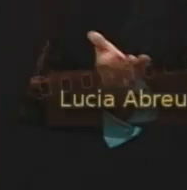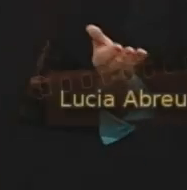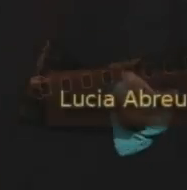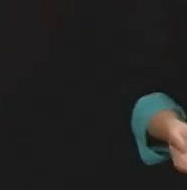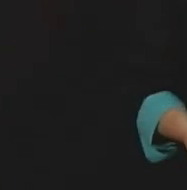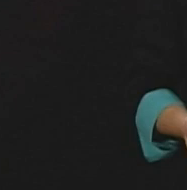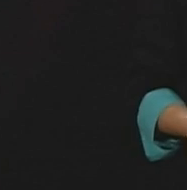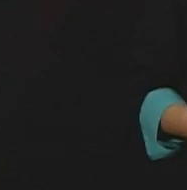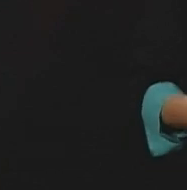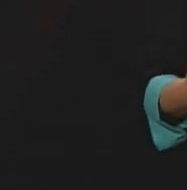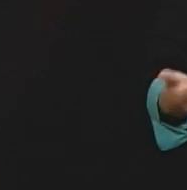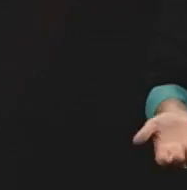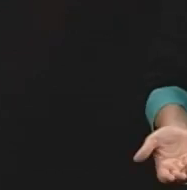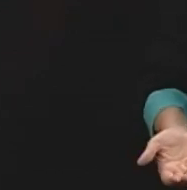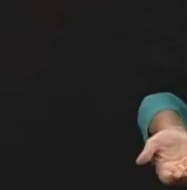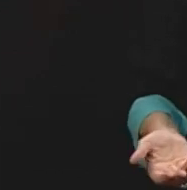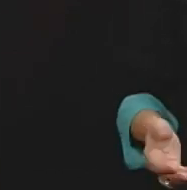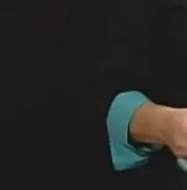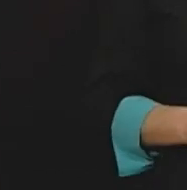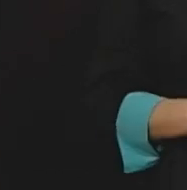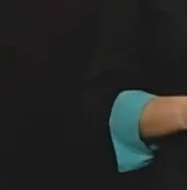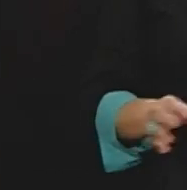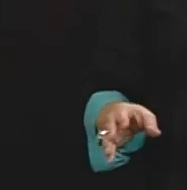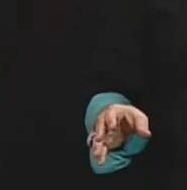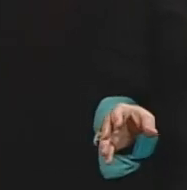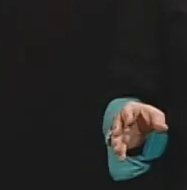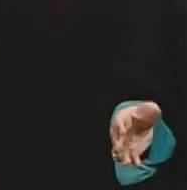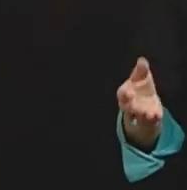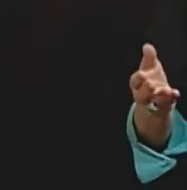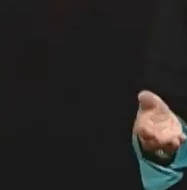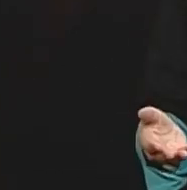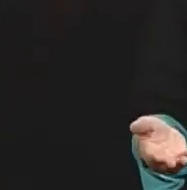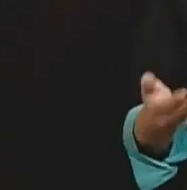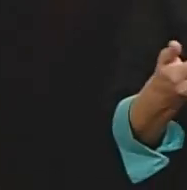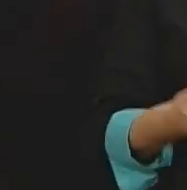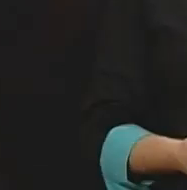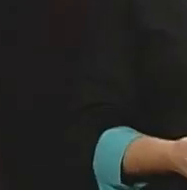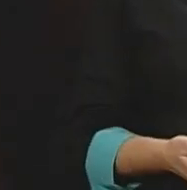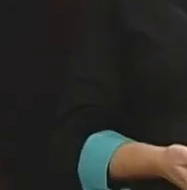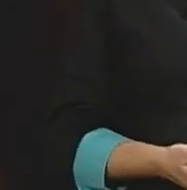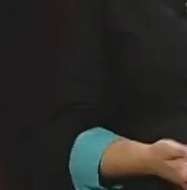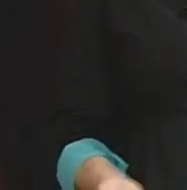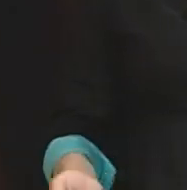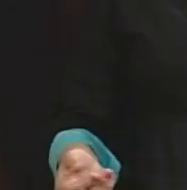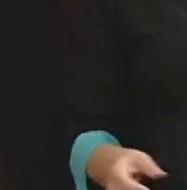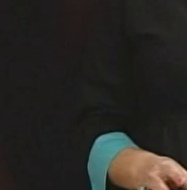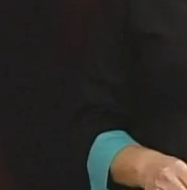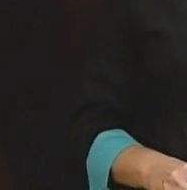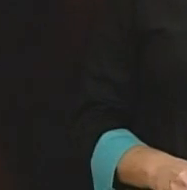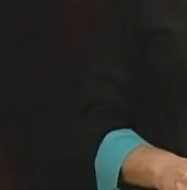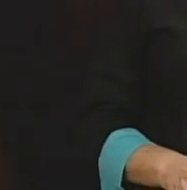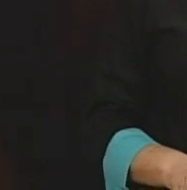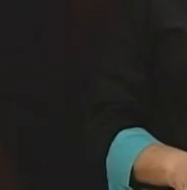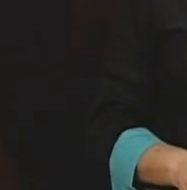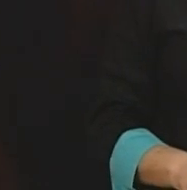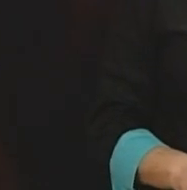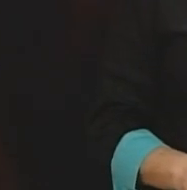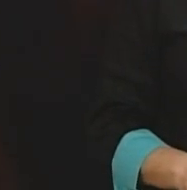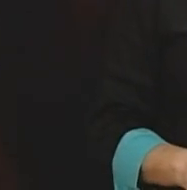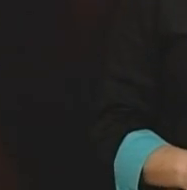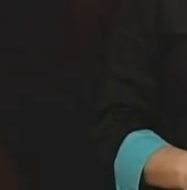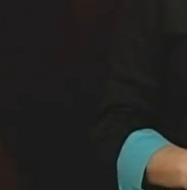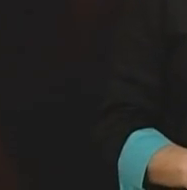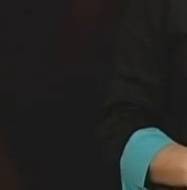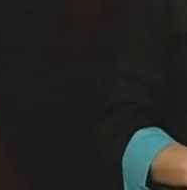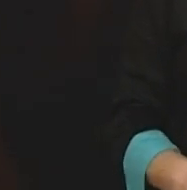de tanta diversidade a cada semana uma cena dos muitos brasis é e discutida aqui a partir de documentários vídeos